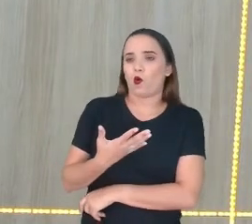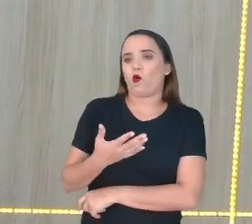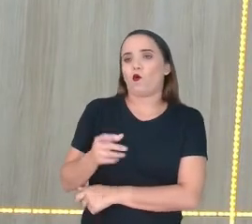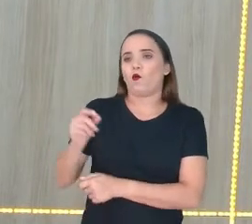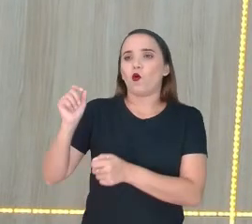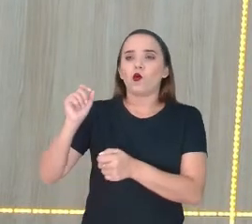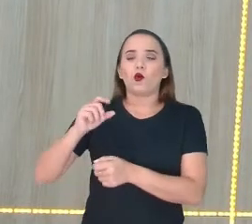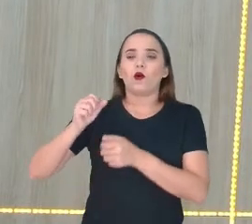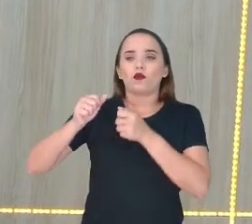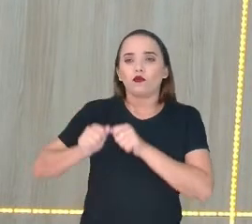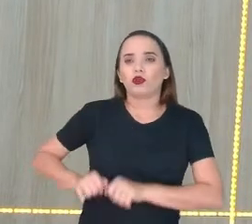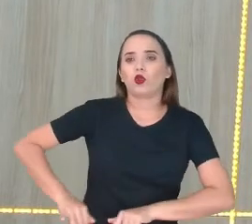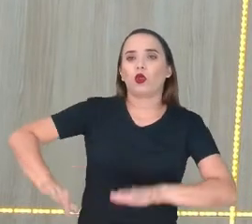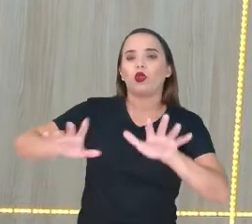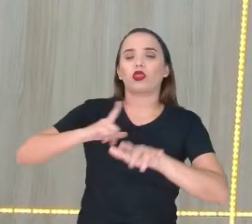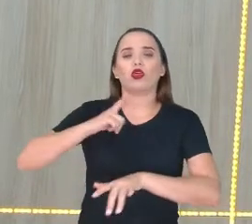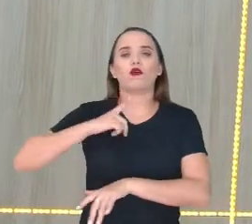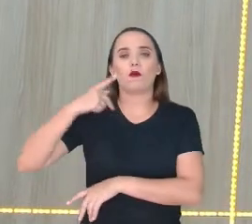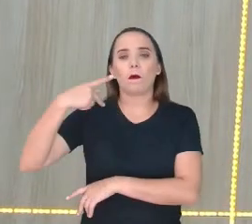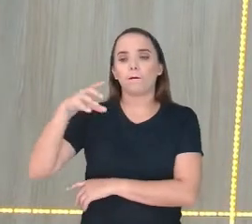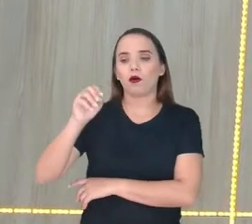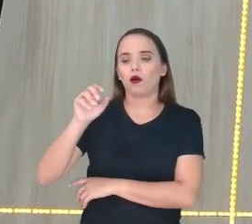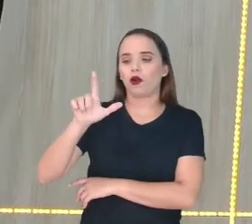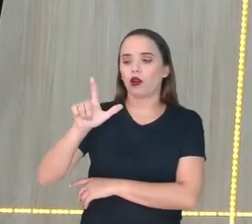causou uma polêmica.